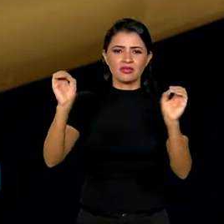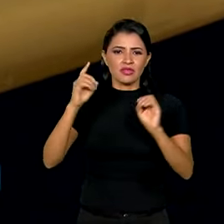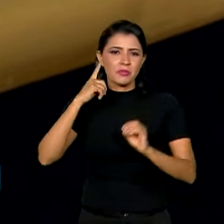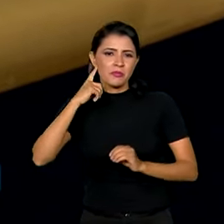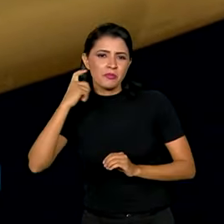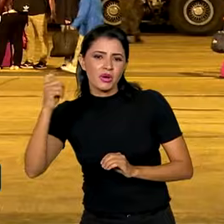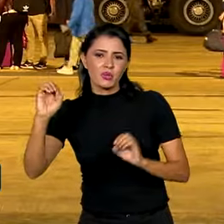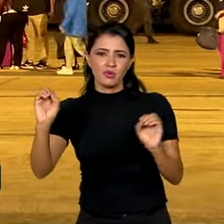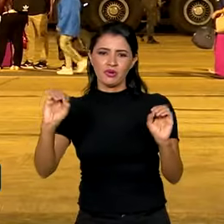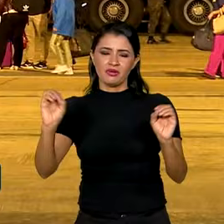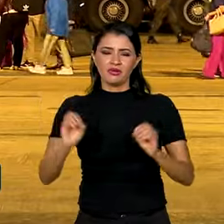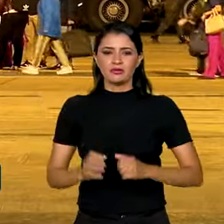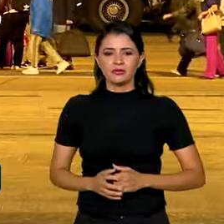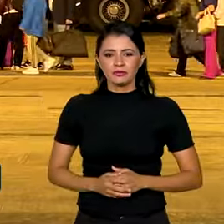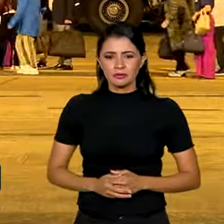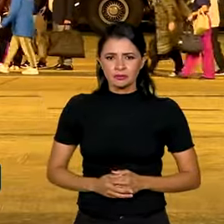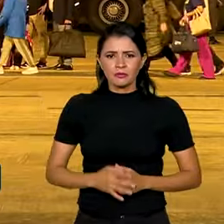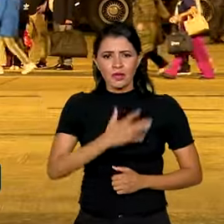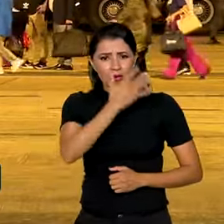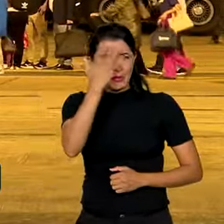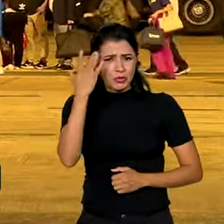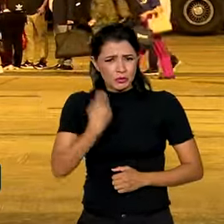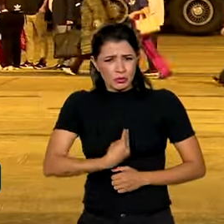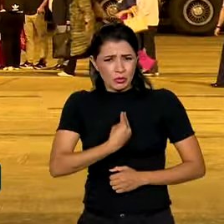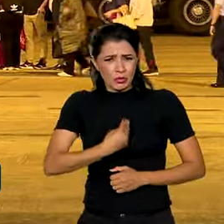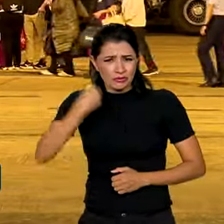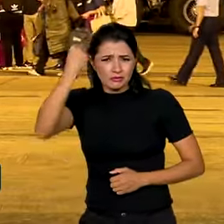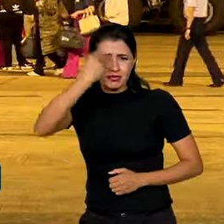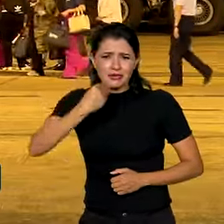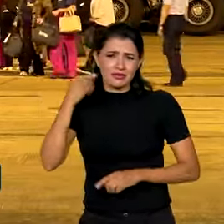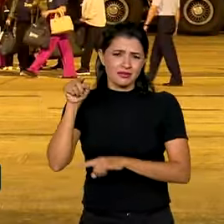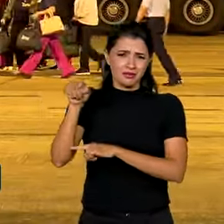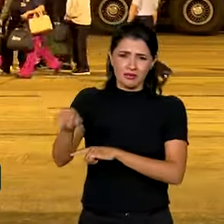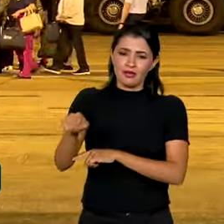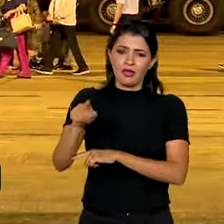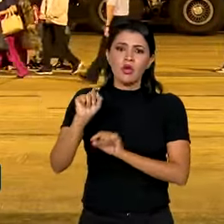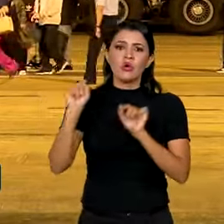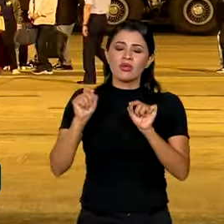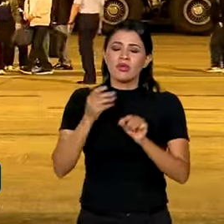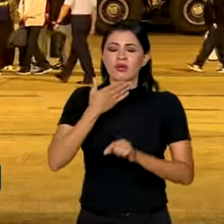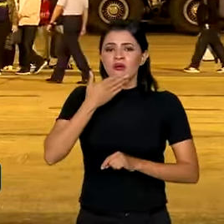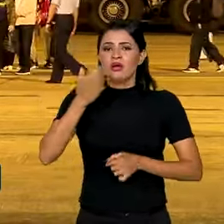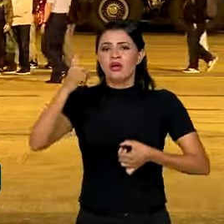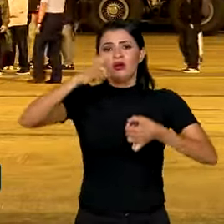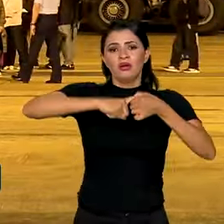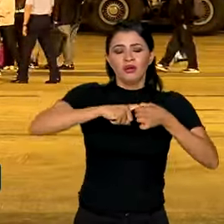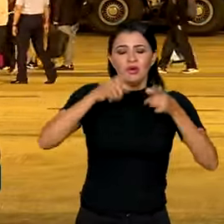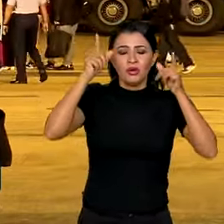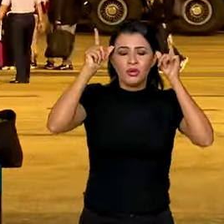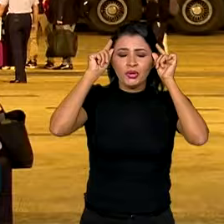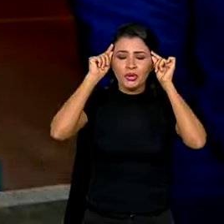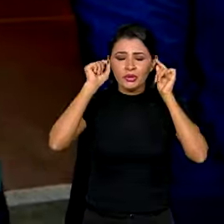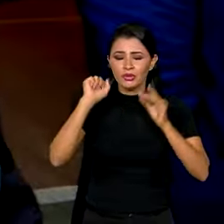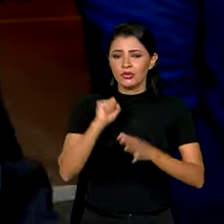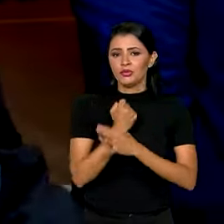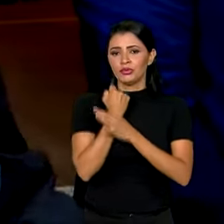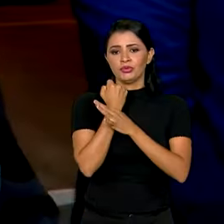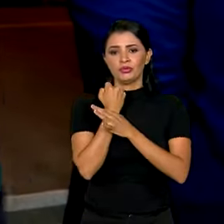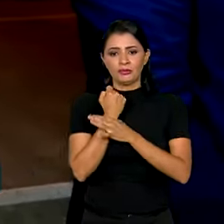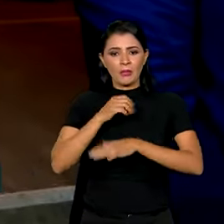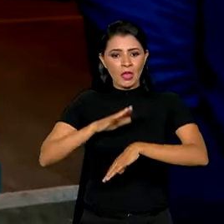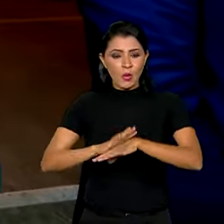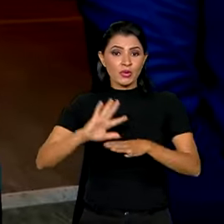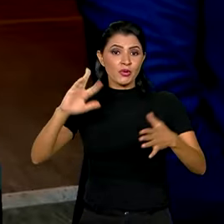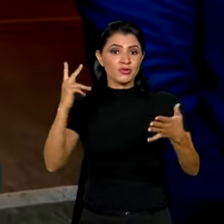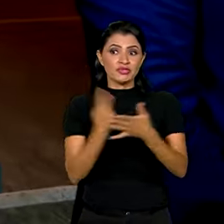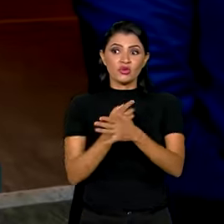e sem bombardeios. Para quem viveu tudo isso, nada melhor do que voltar para casa em segurança. Quando aconteceu,